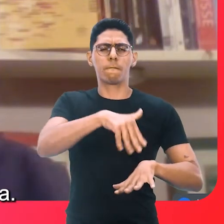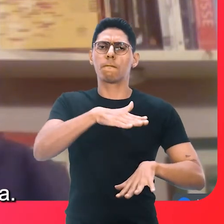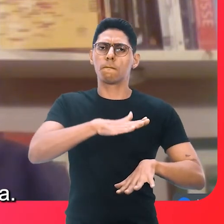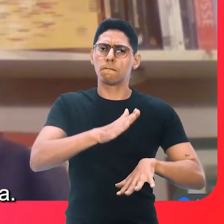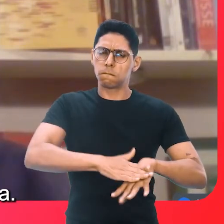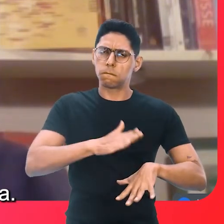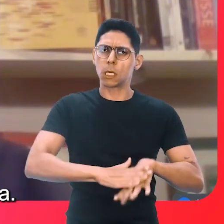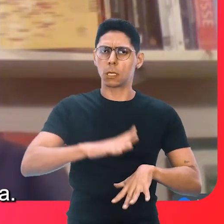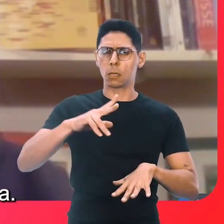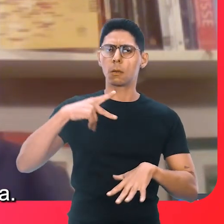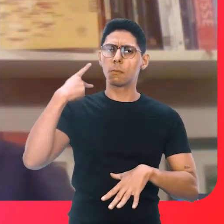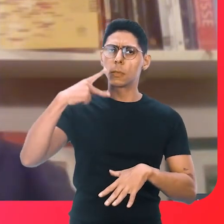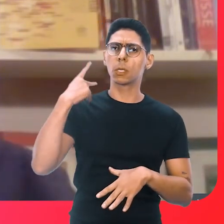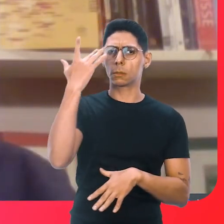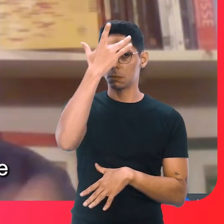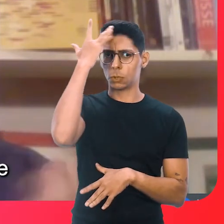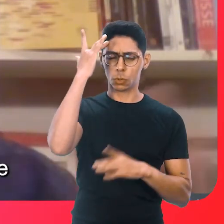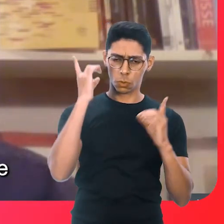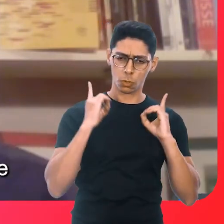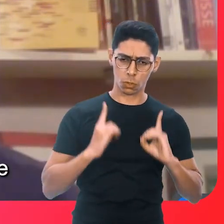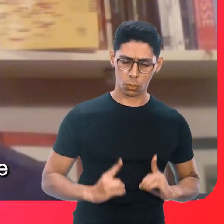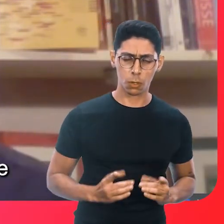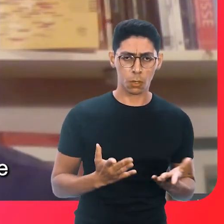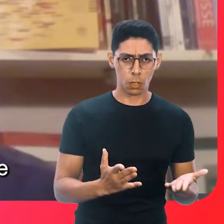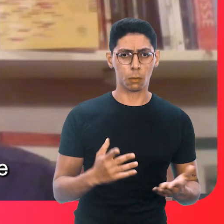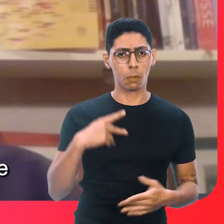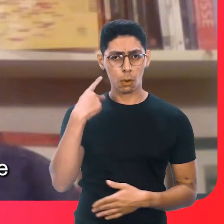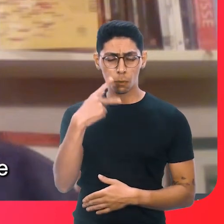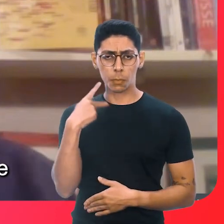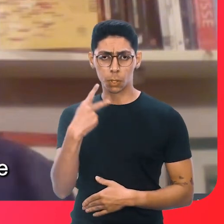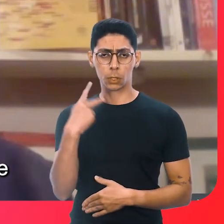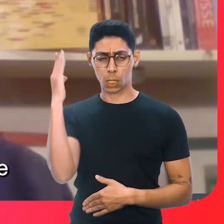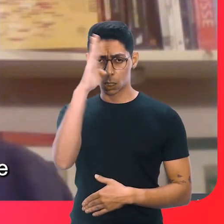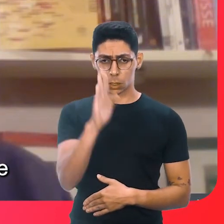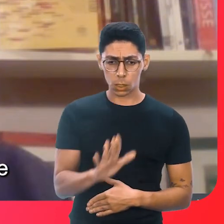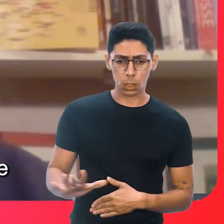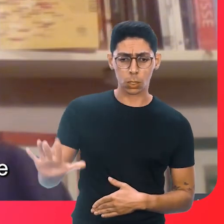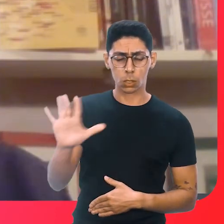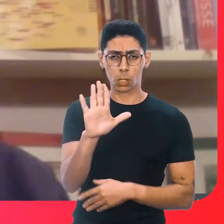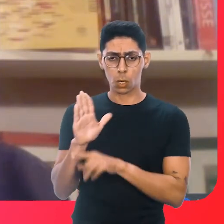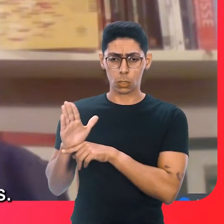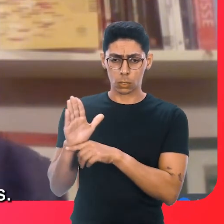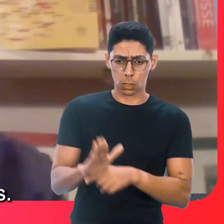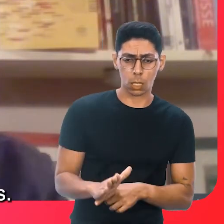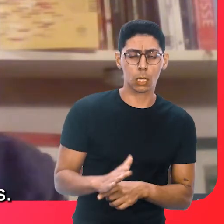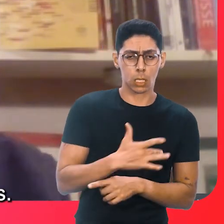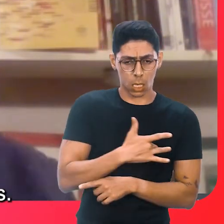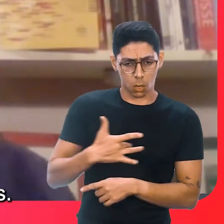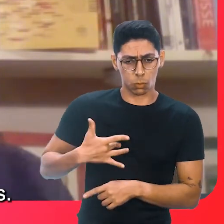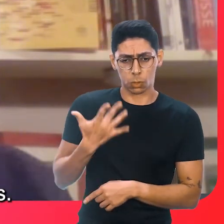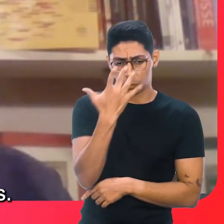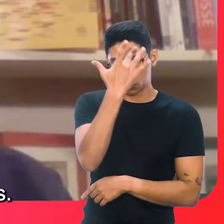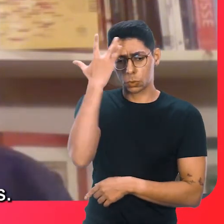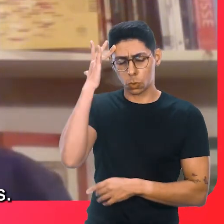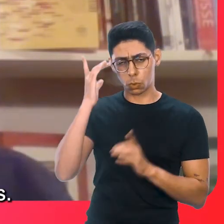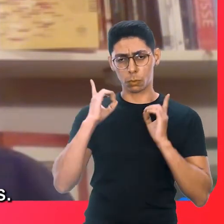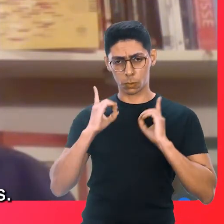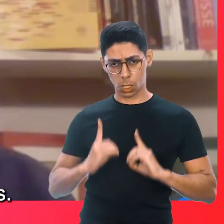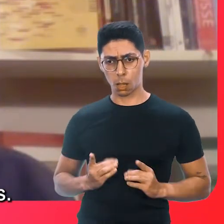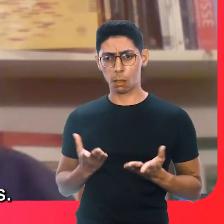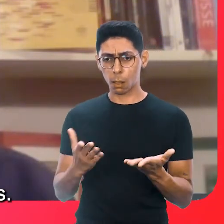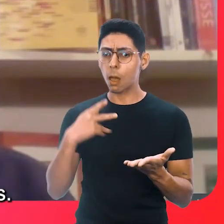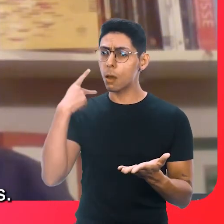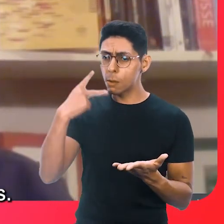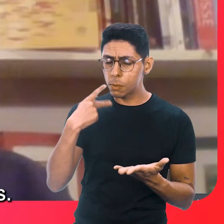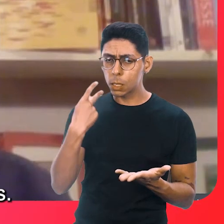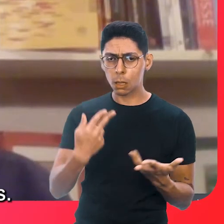as políticas das pessoas com deficiência. A Política Nacional de Atenção à Saúde à Pessoa com Deficiência, justamente essa política